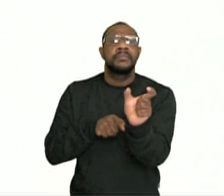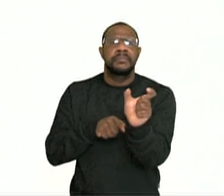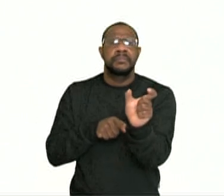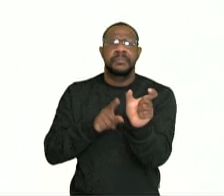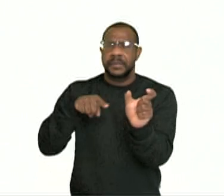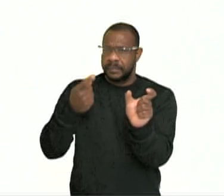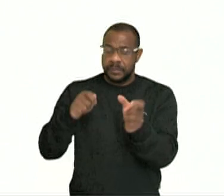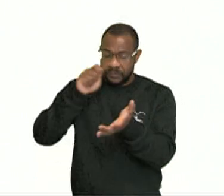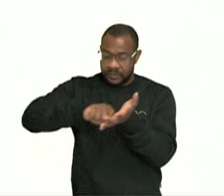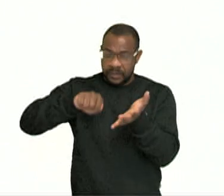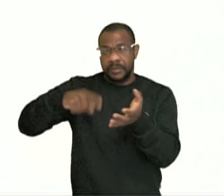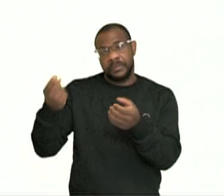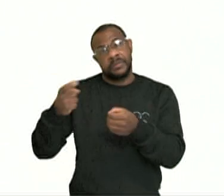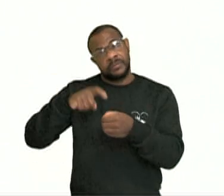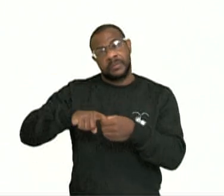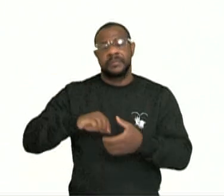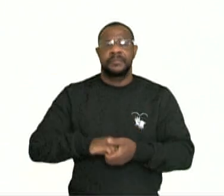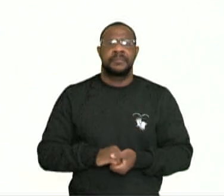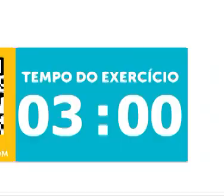nós retomamos.